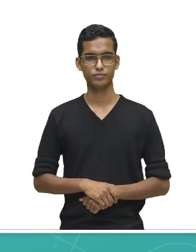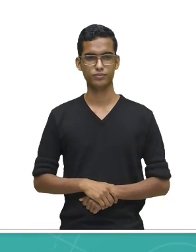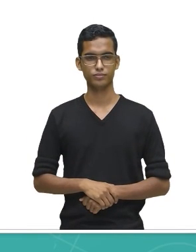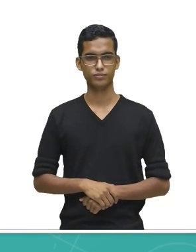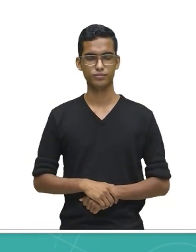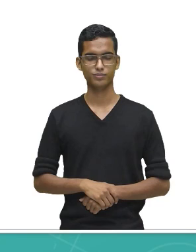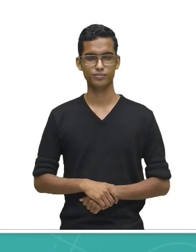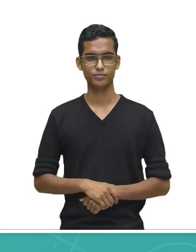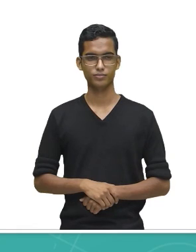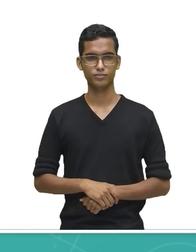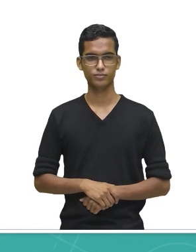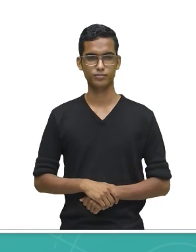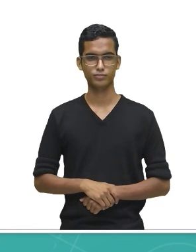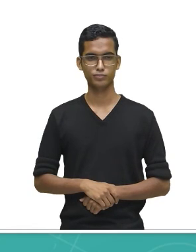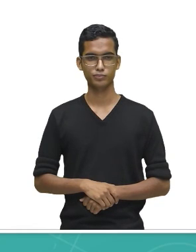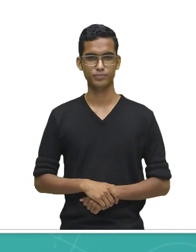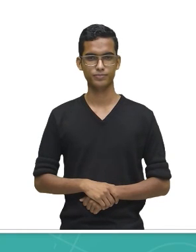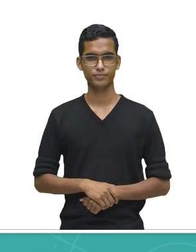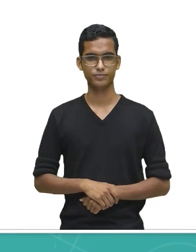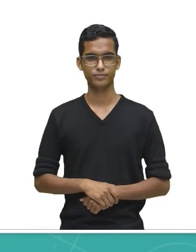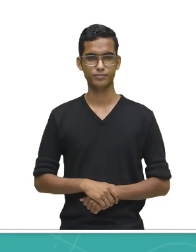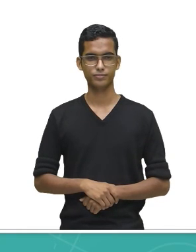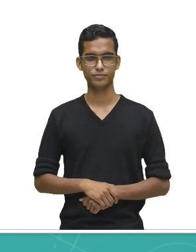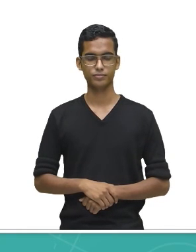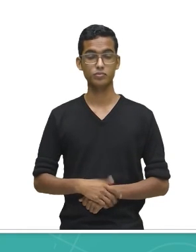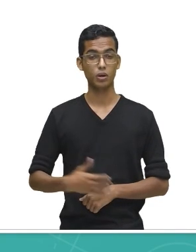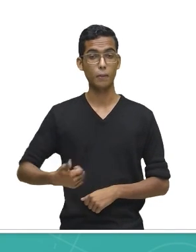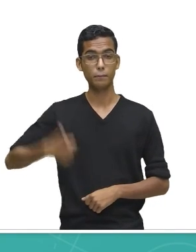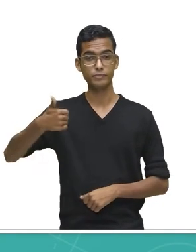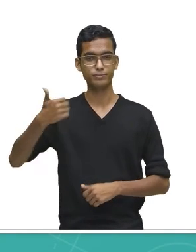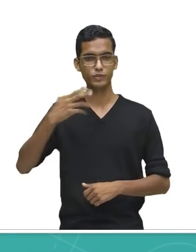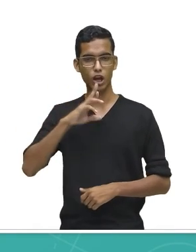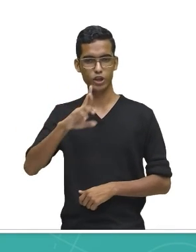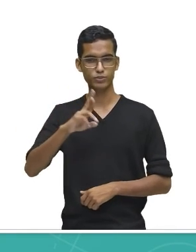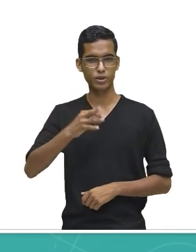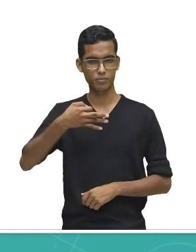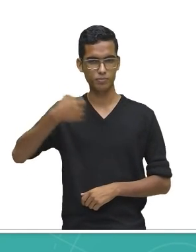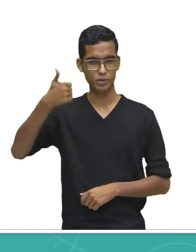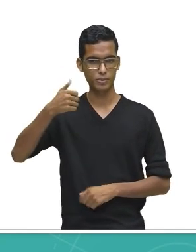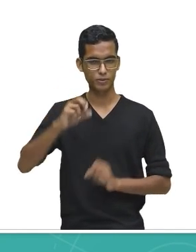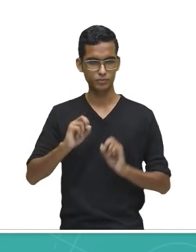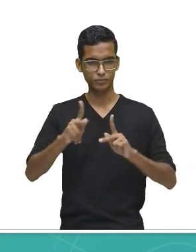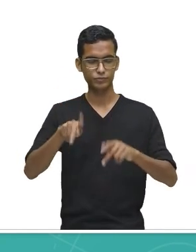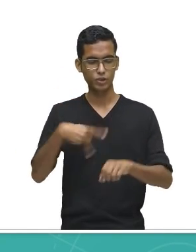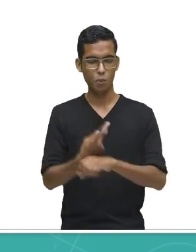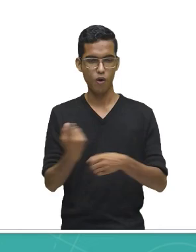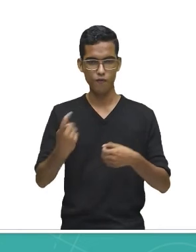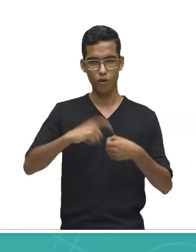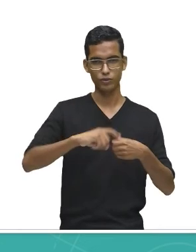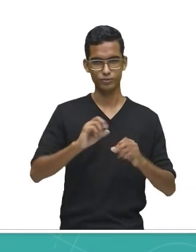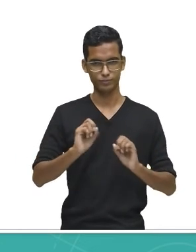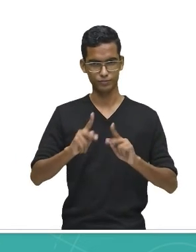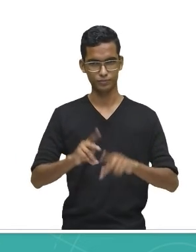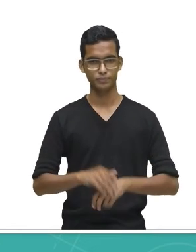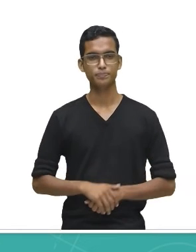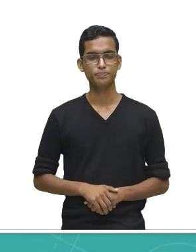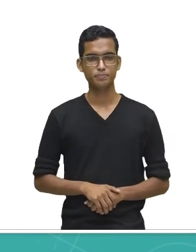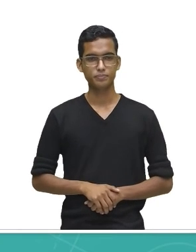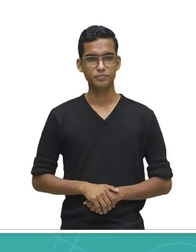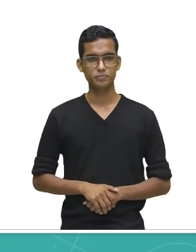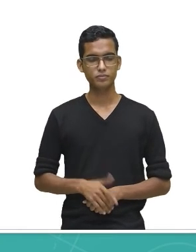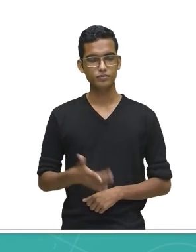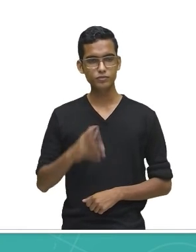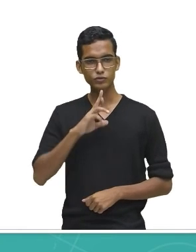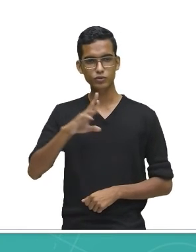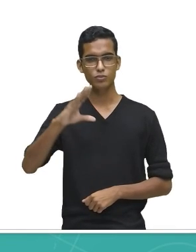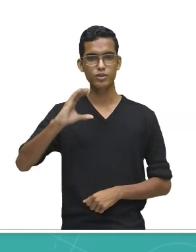Aqui vamos apresentar a primeira, depois a gente volta, olha só, alternativa C.